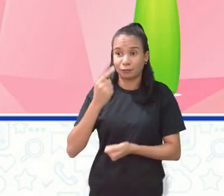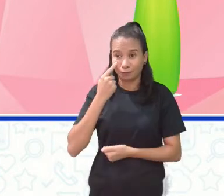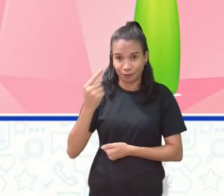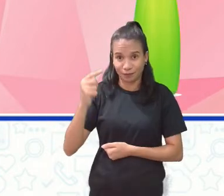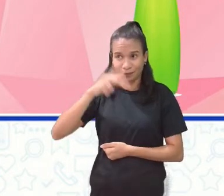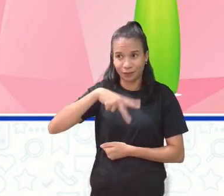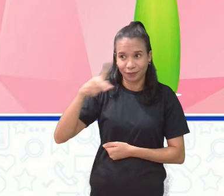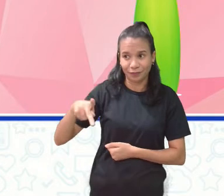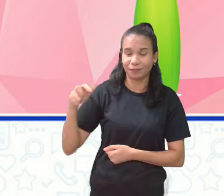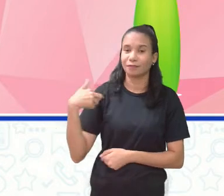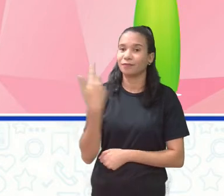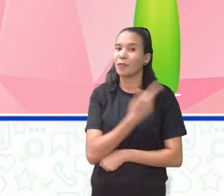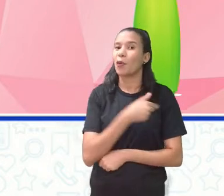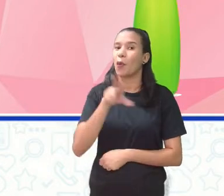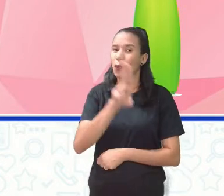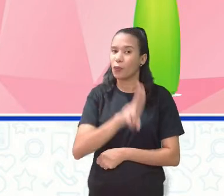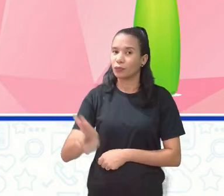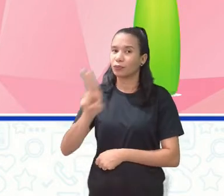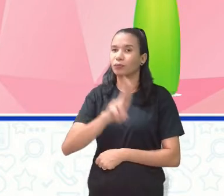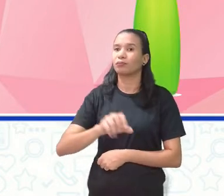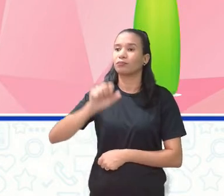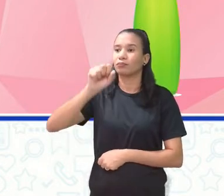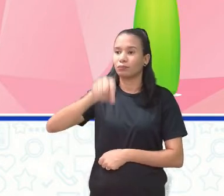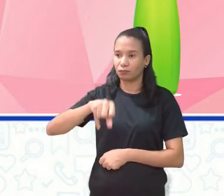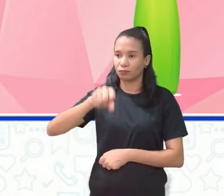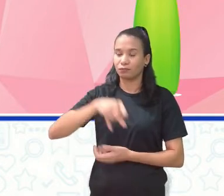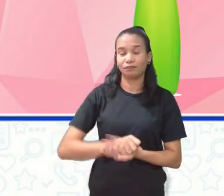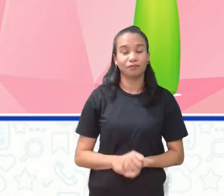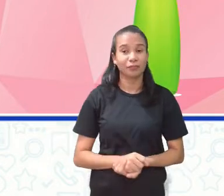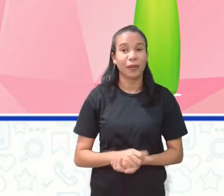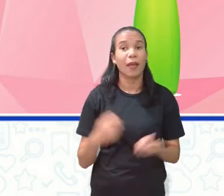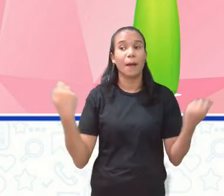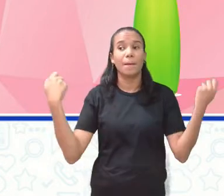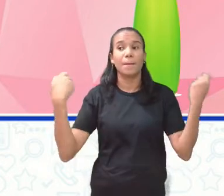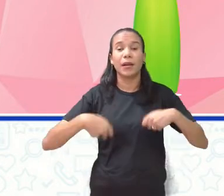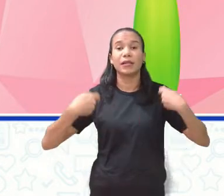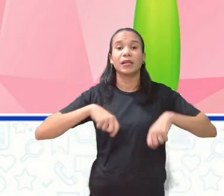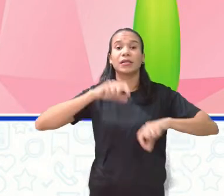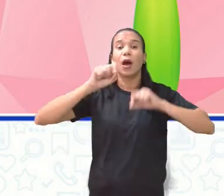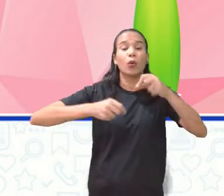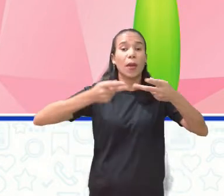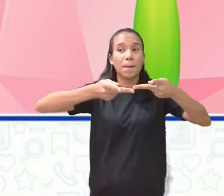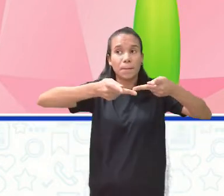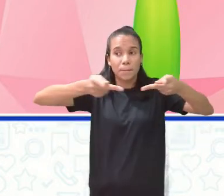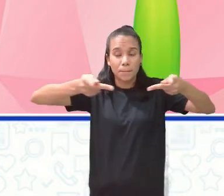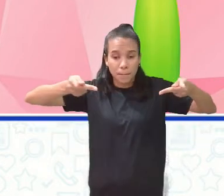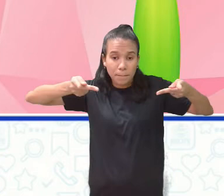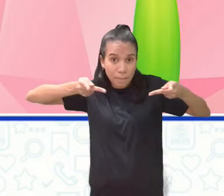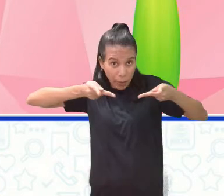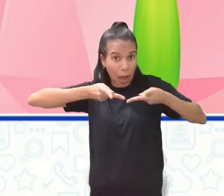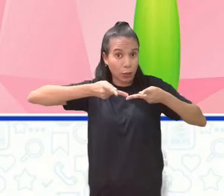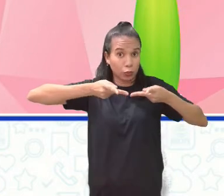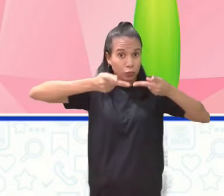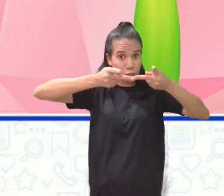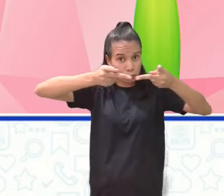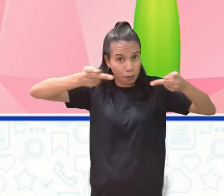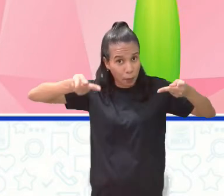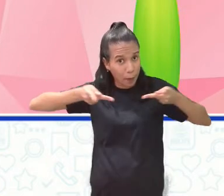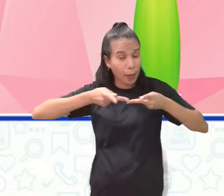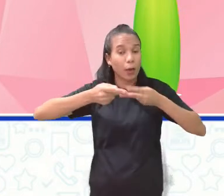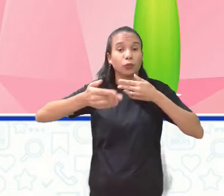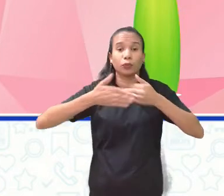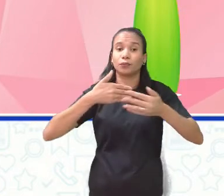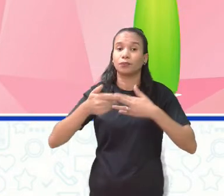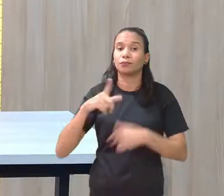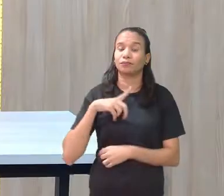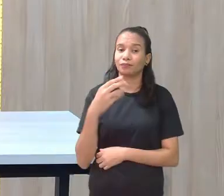É isso mesmo que a gente vai utilizar? Exatamente. A gente só precisa de um pratinho, né? Um recipiente qualquer que você